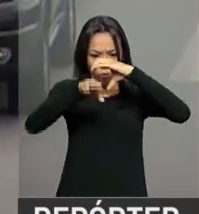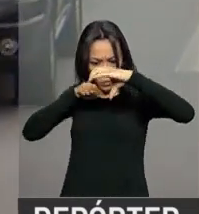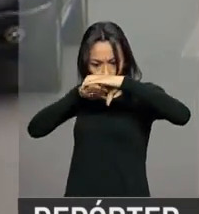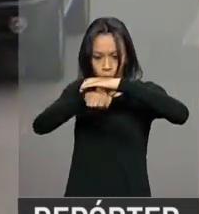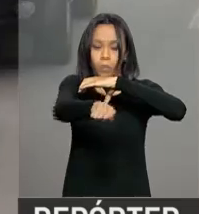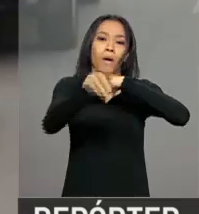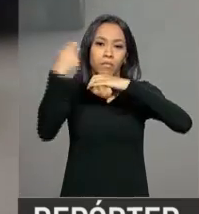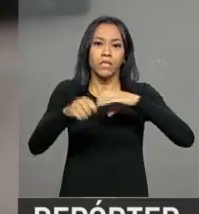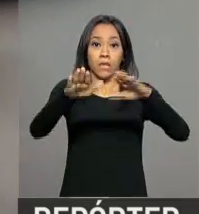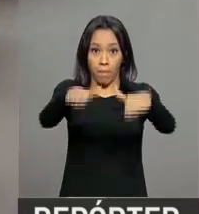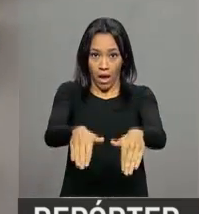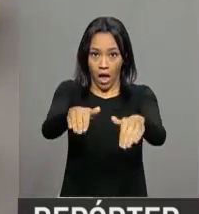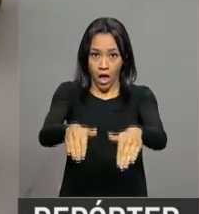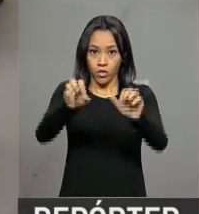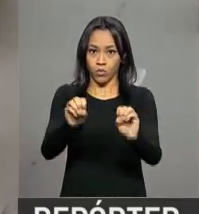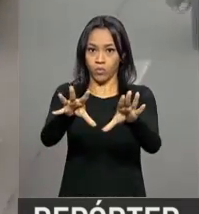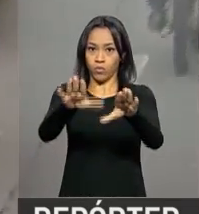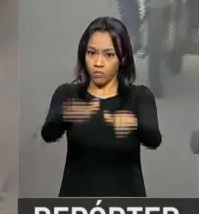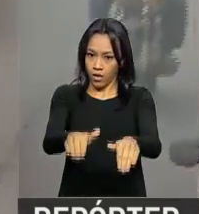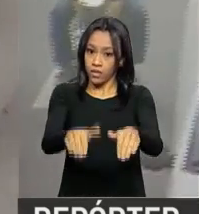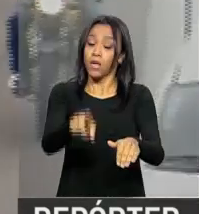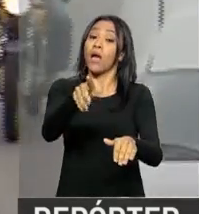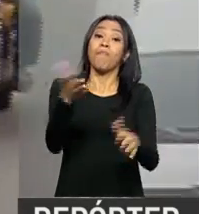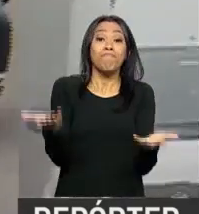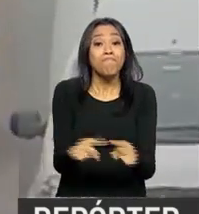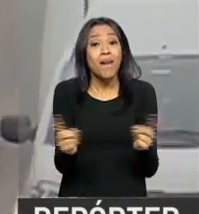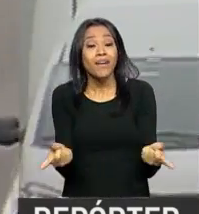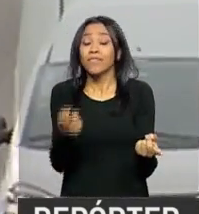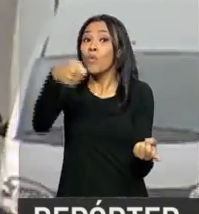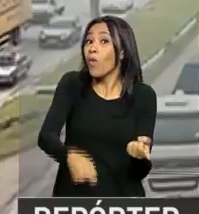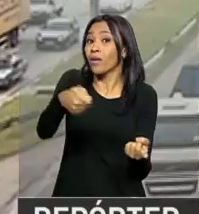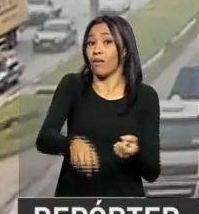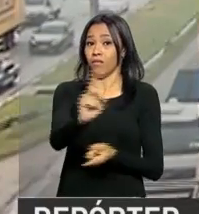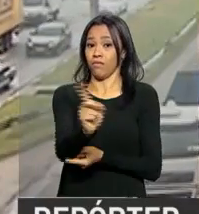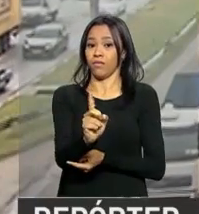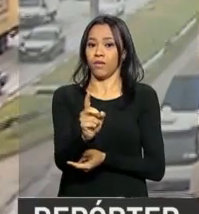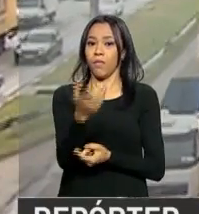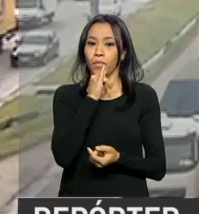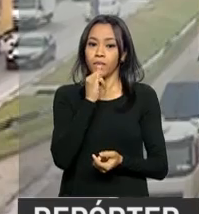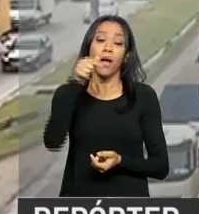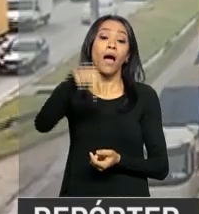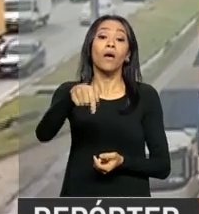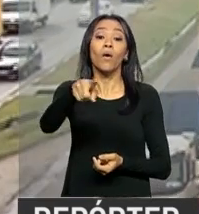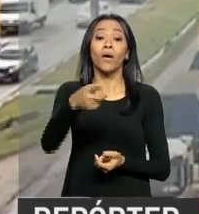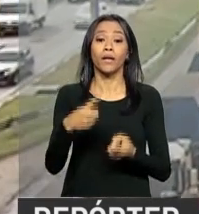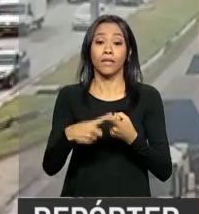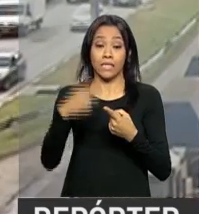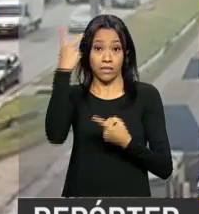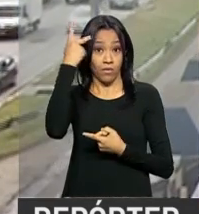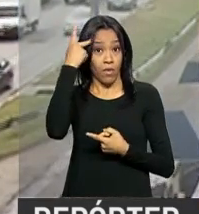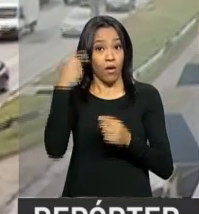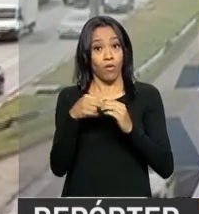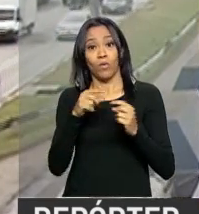Trânsito, CONTRAN, recomendava faróis acesos durante o dia, mas não era obrigatório. Nós estamos na rodovia Presidente Dutra, que liga